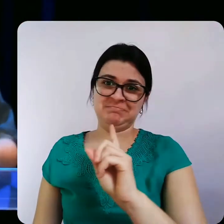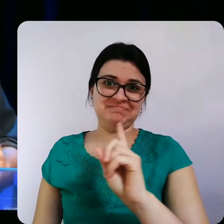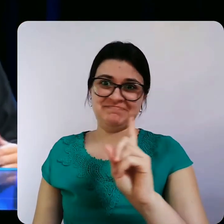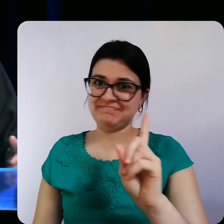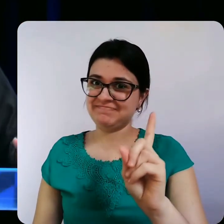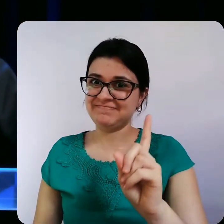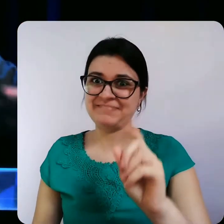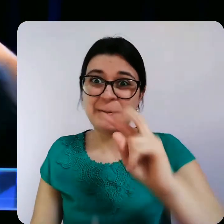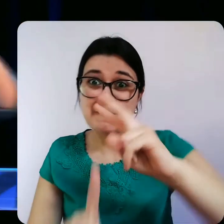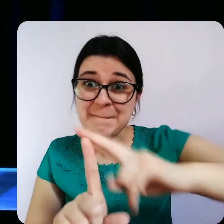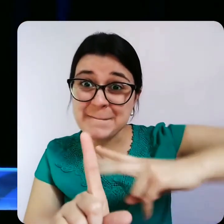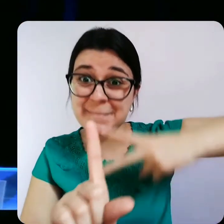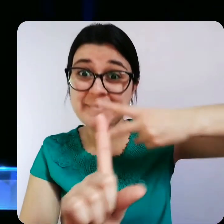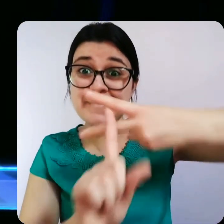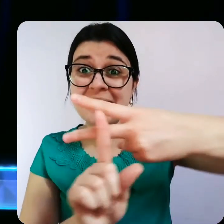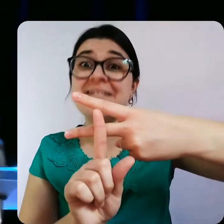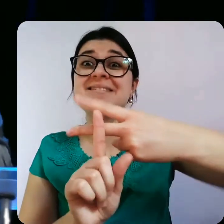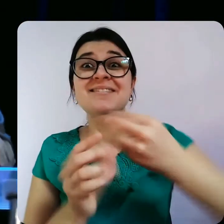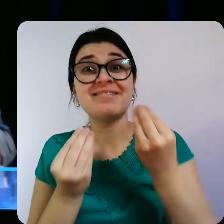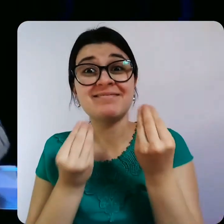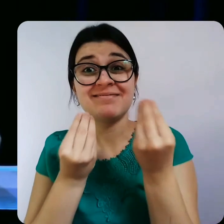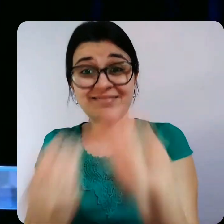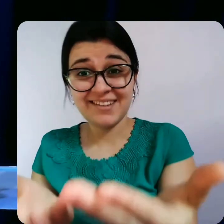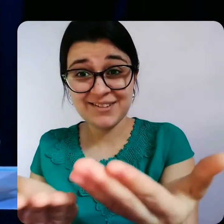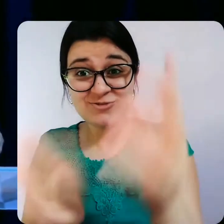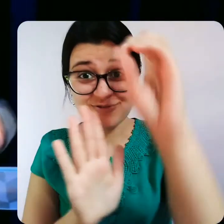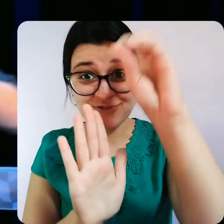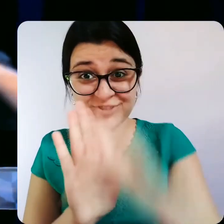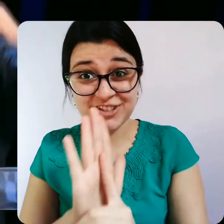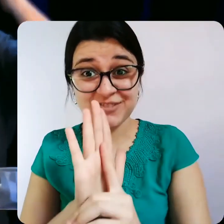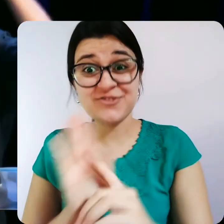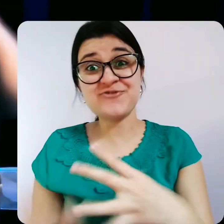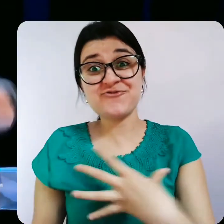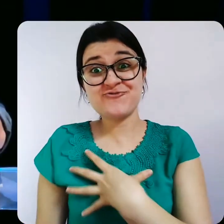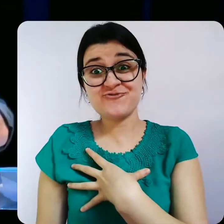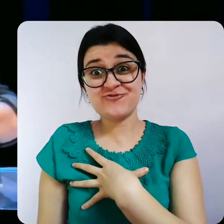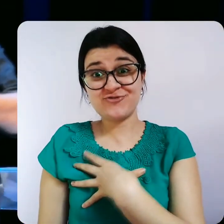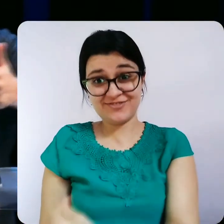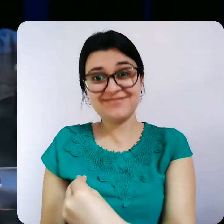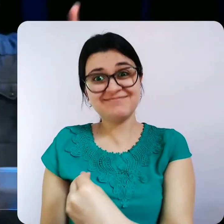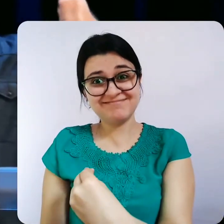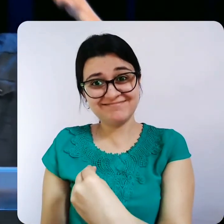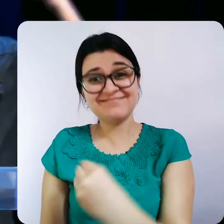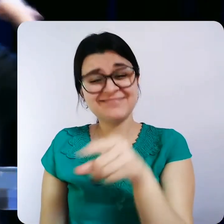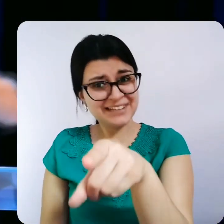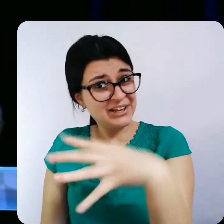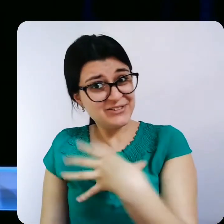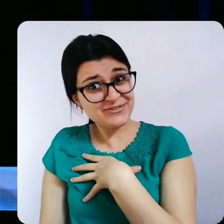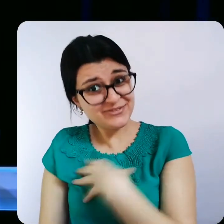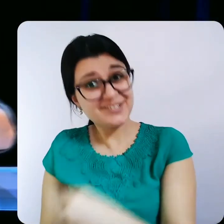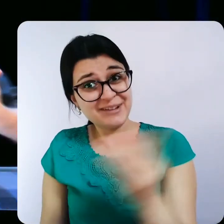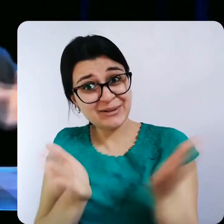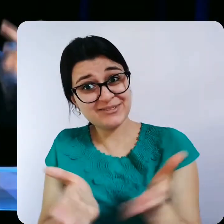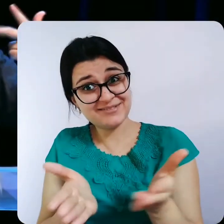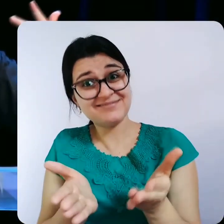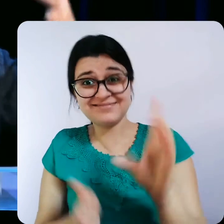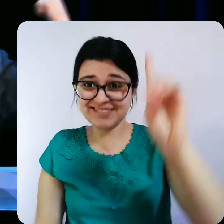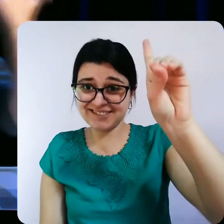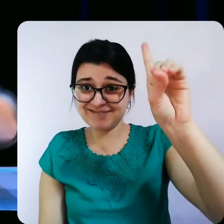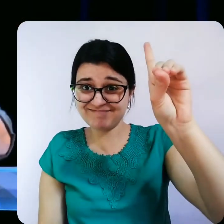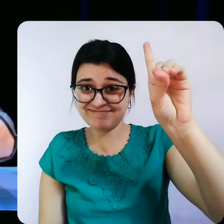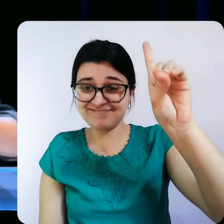nos deixou livre. Ele nos libertou da escravidão e disse, agora você é meu filho. Você tem direito a tudo que eu tenho. Você tem direito a toda a minha herança. Você